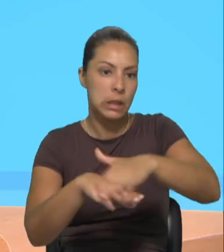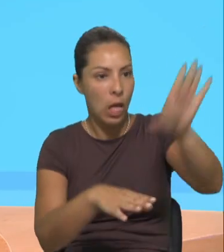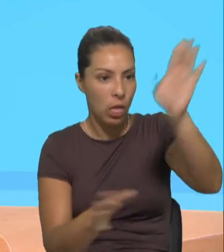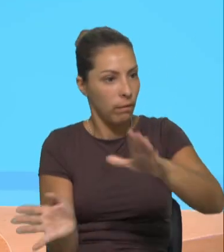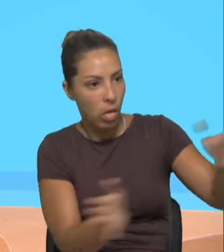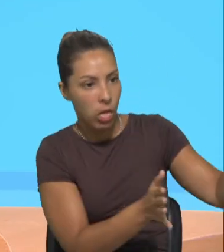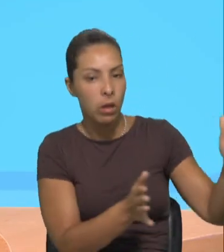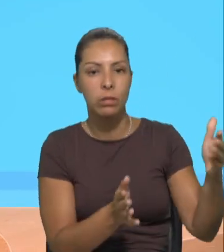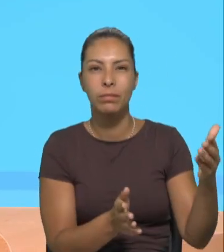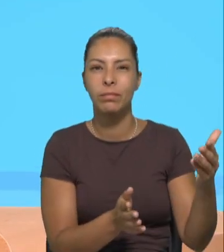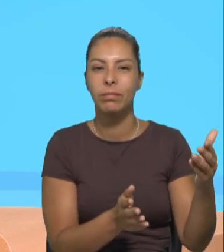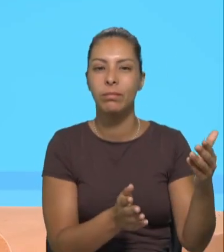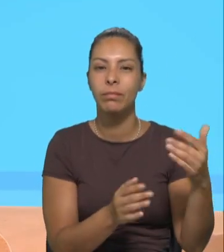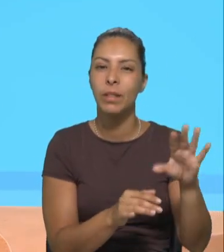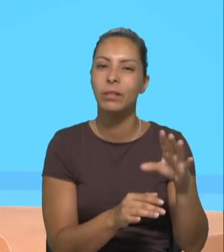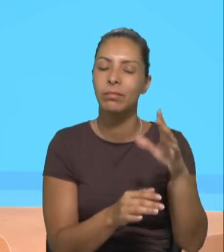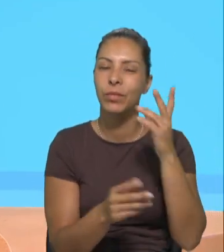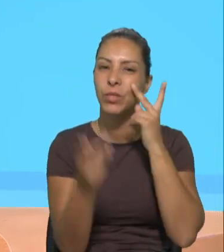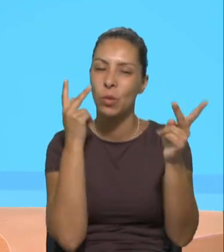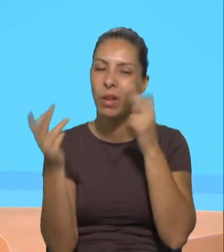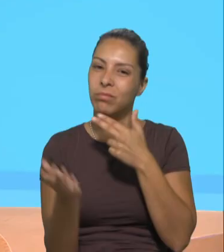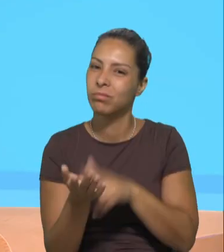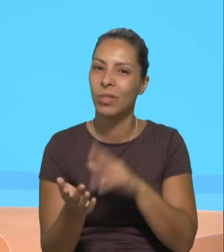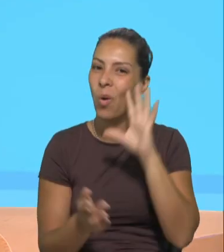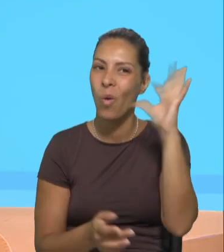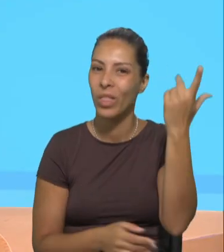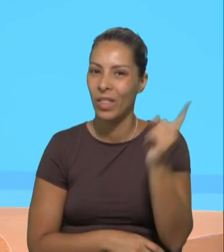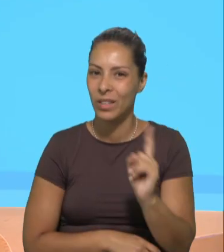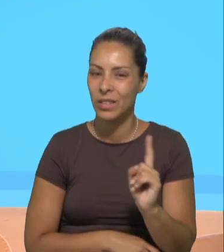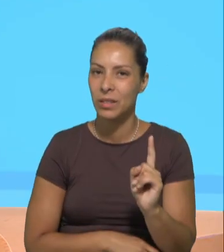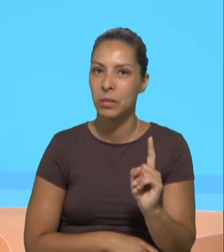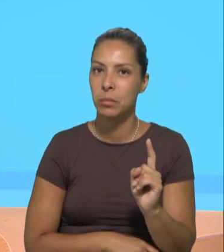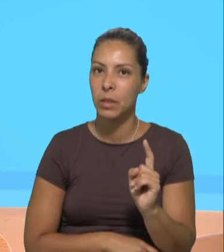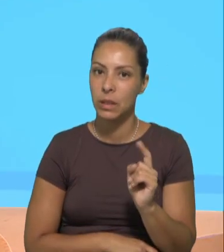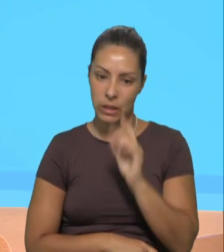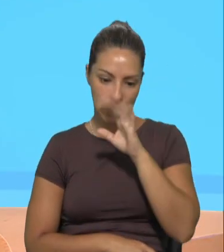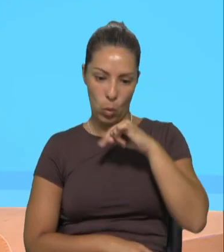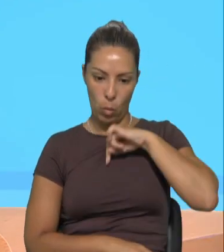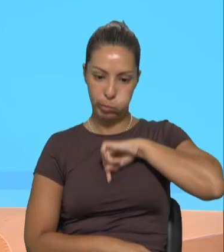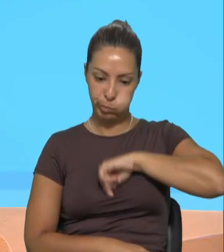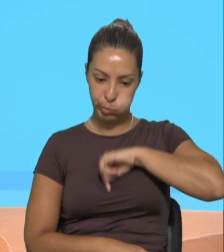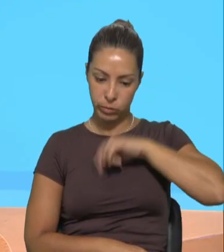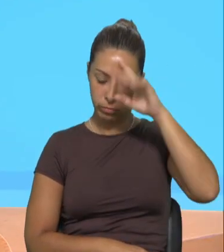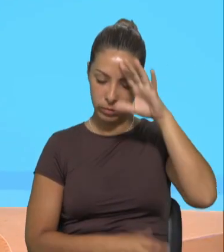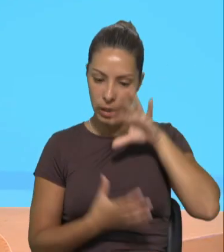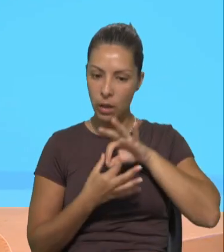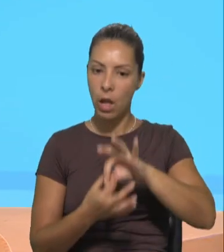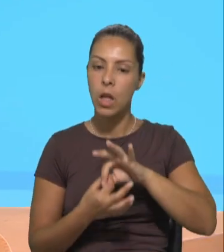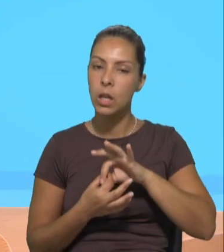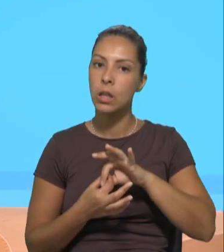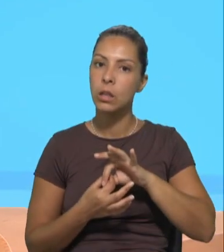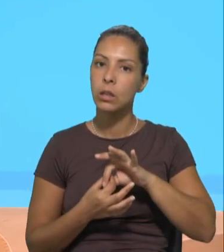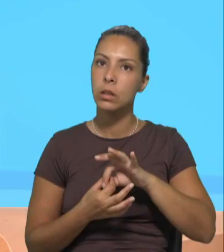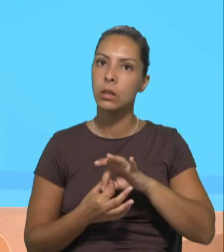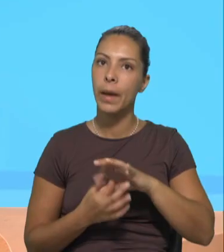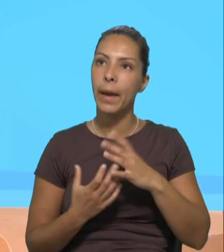imagens simbólicas, analógicas, que nos querem dizer que se eu verdadeiramente entrar nesta relação